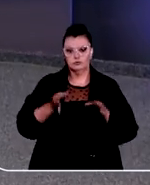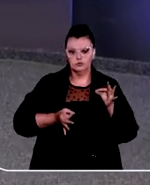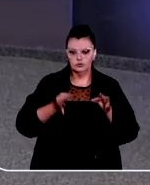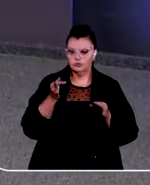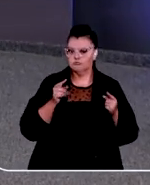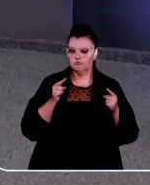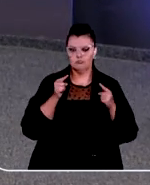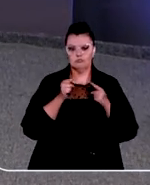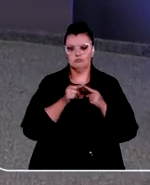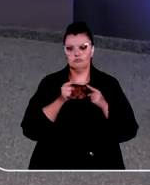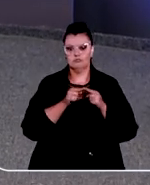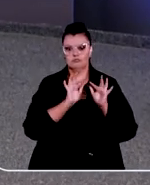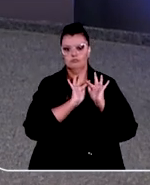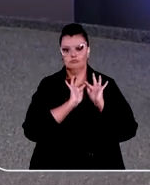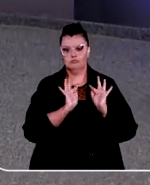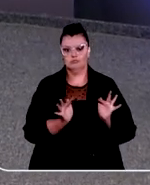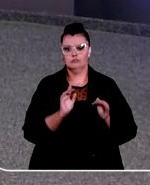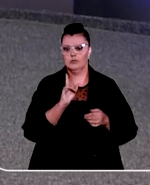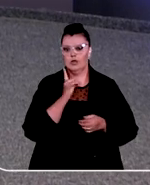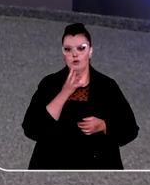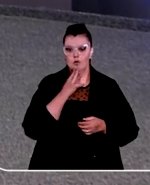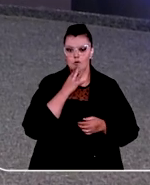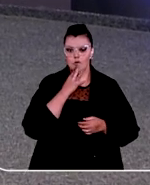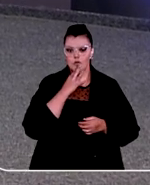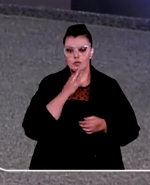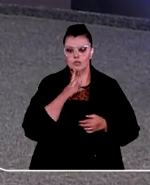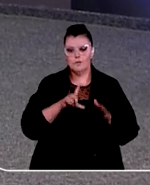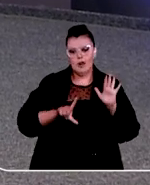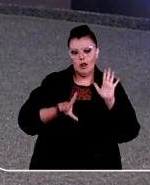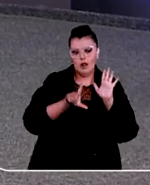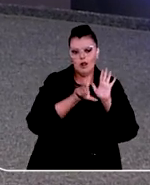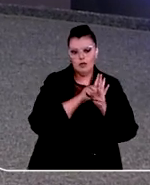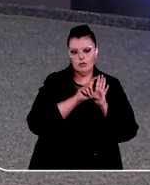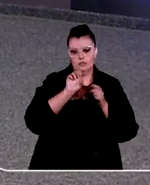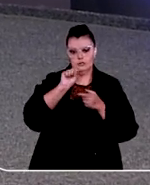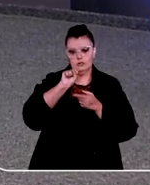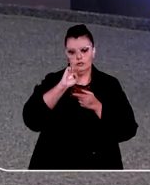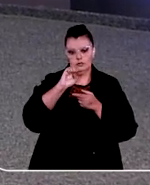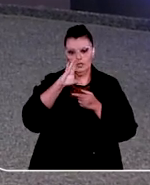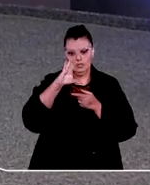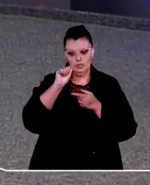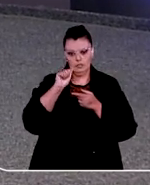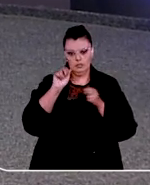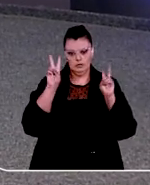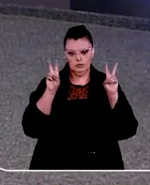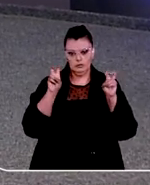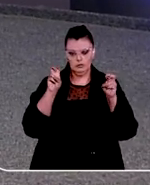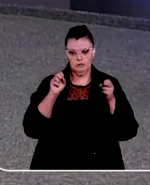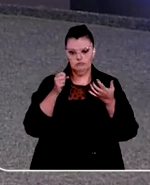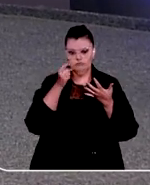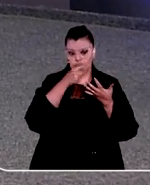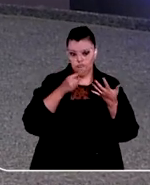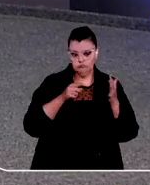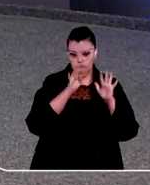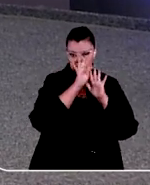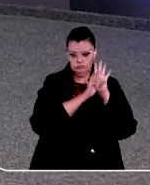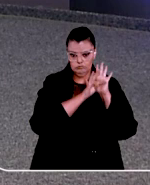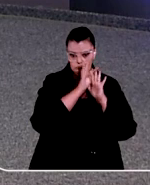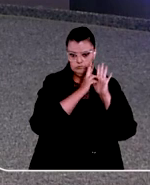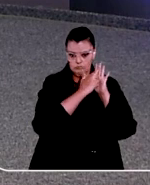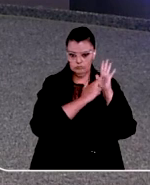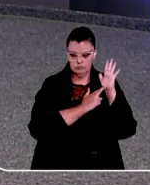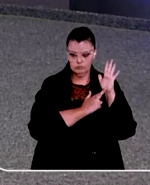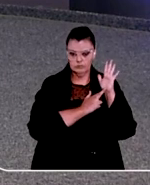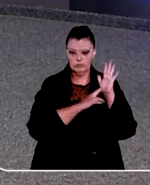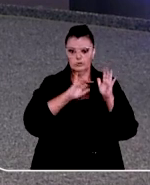chamamos de jurisprudência e ao contrário do que muitos pensam uma decisão judicial